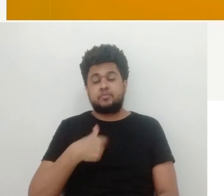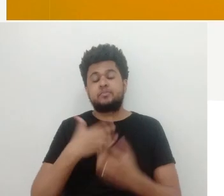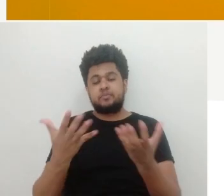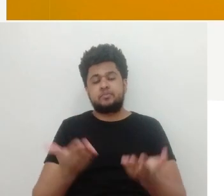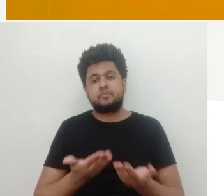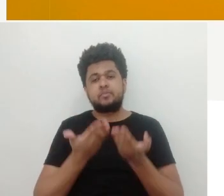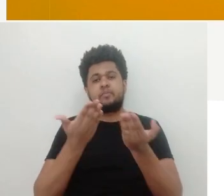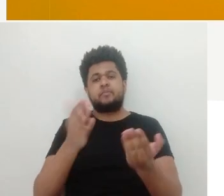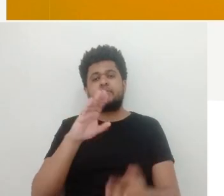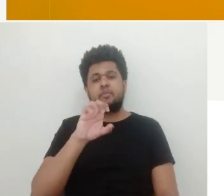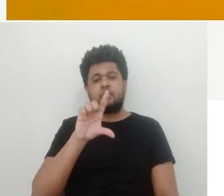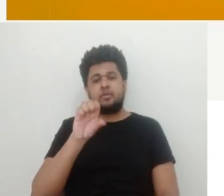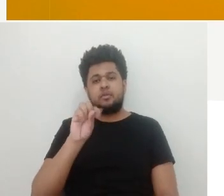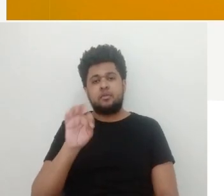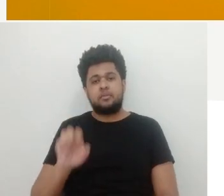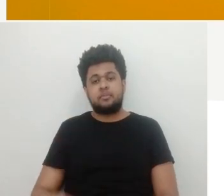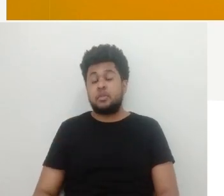tela.